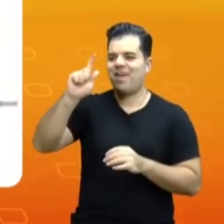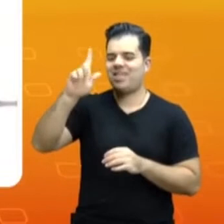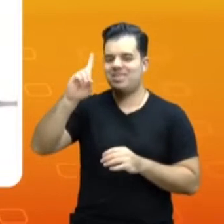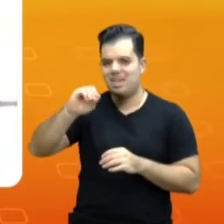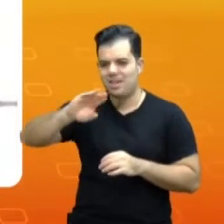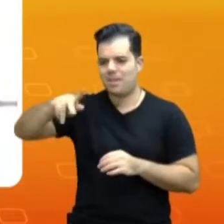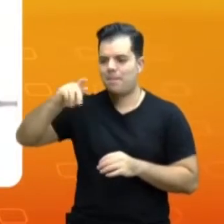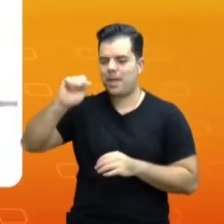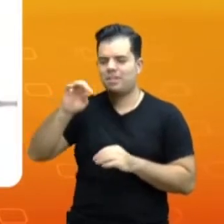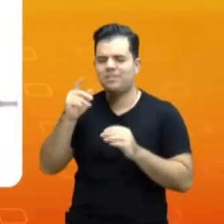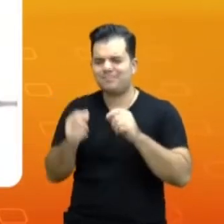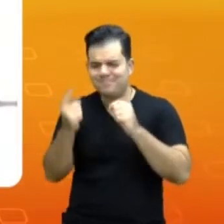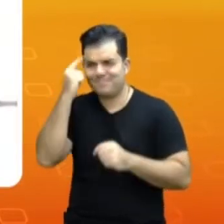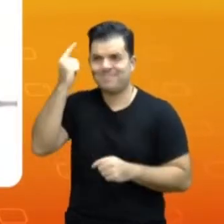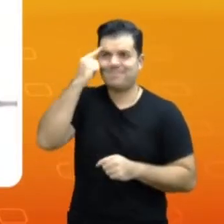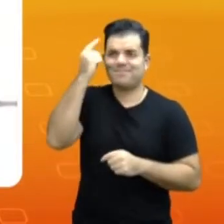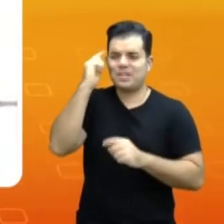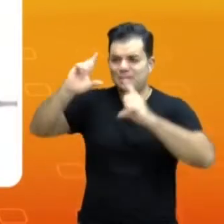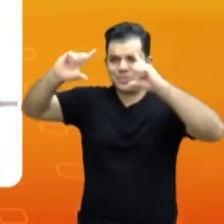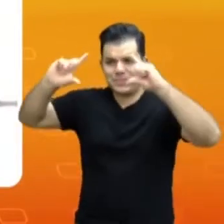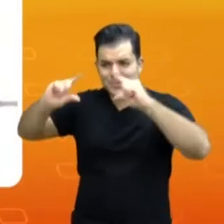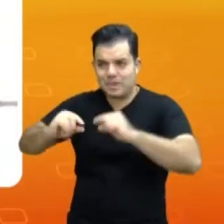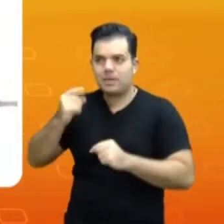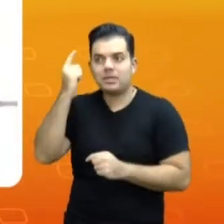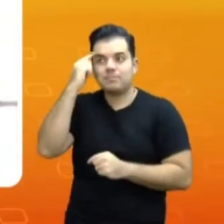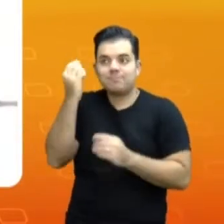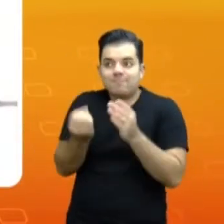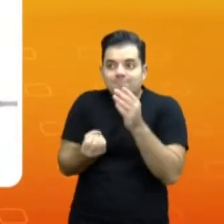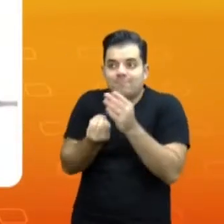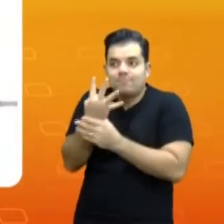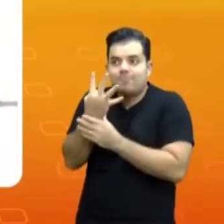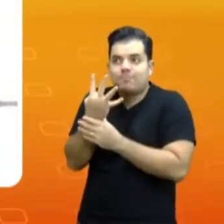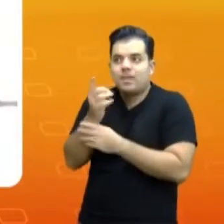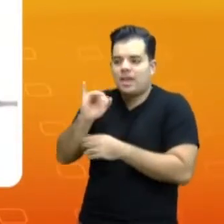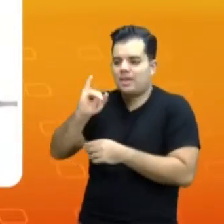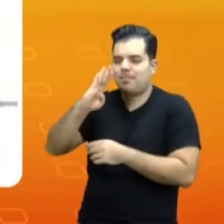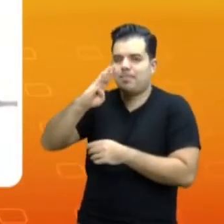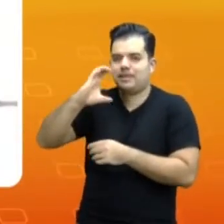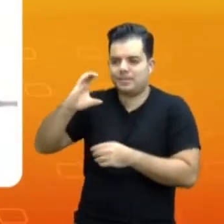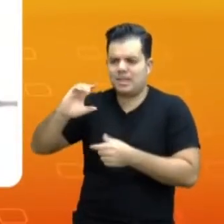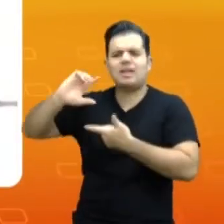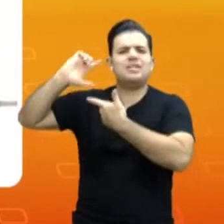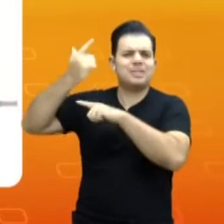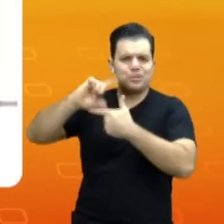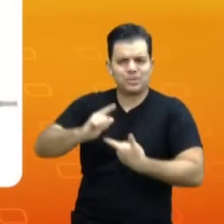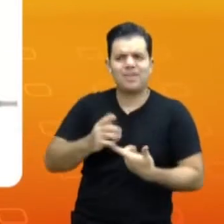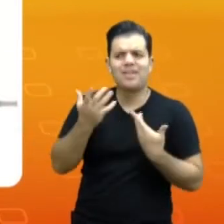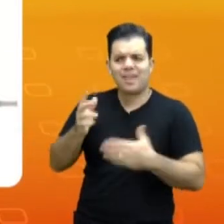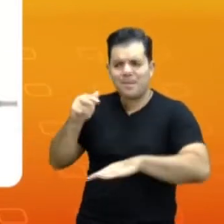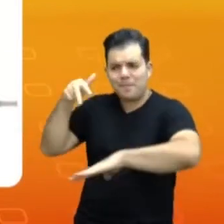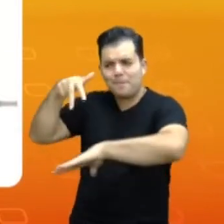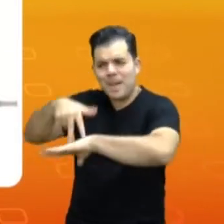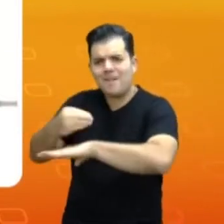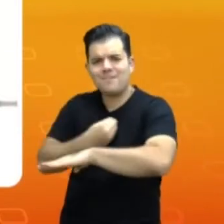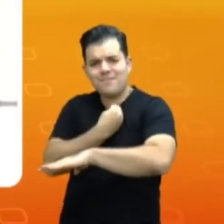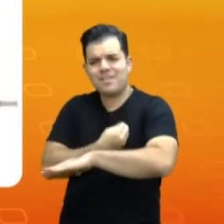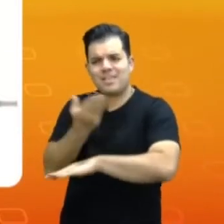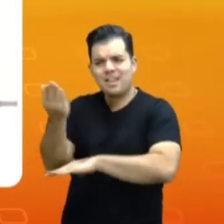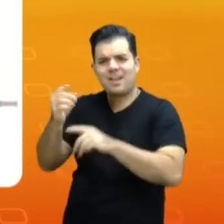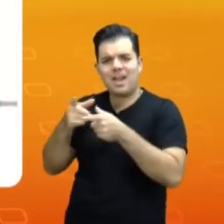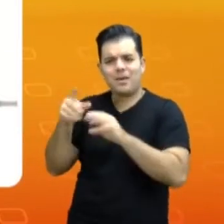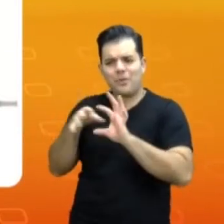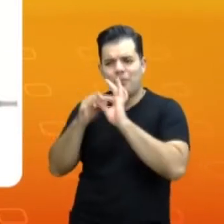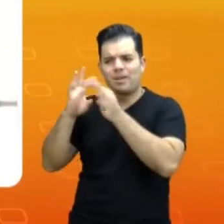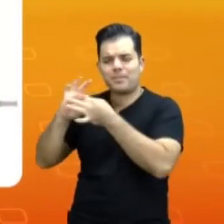o custeio, mas inicialmente o desenho do IBC era um tradicional, porque as produções elas querem estar presentes lá no contexto. Mas eu acho